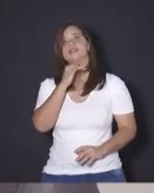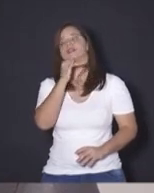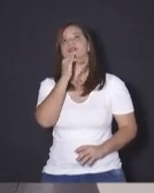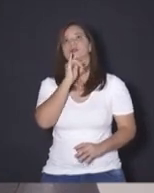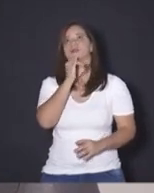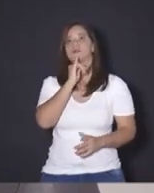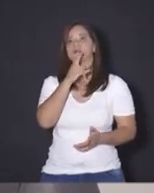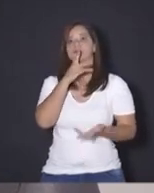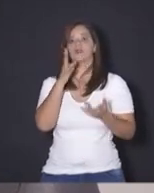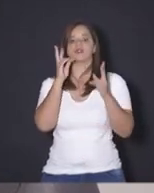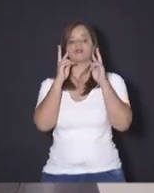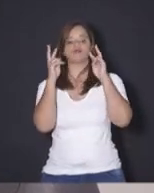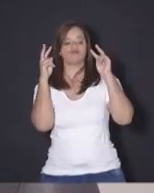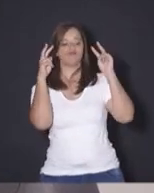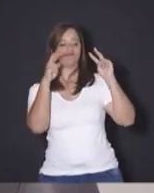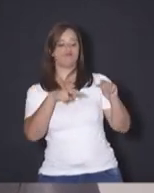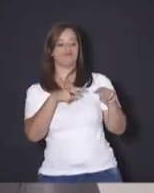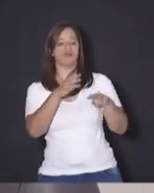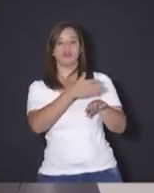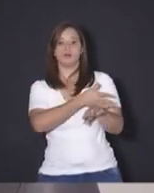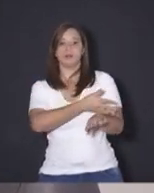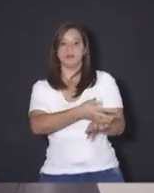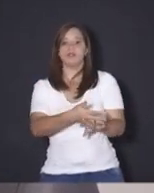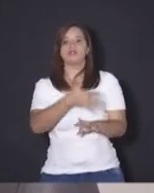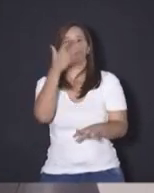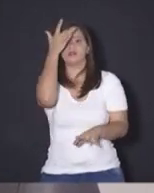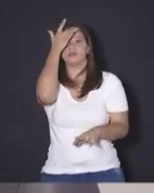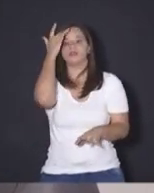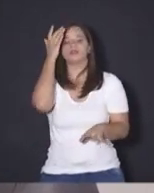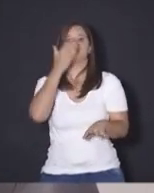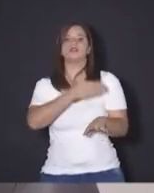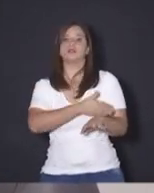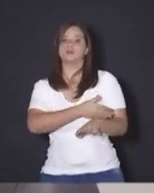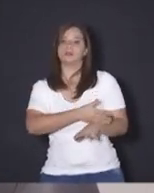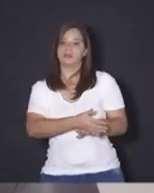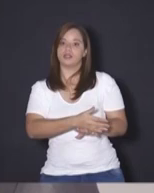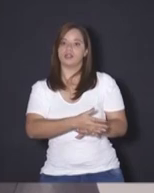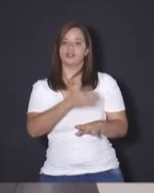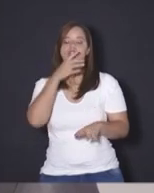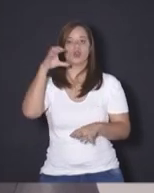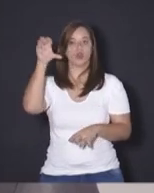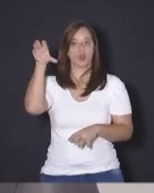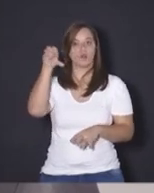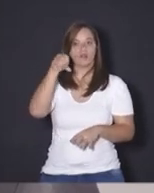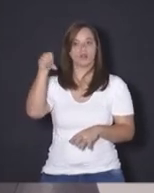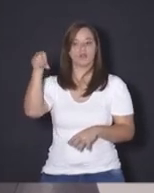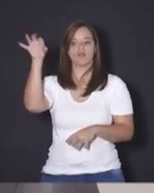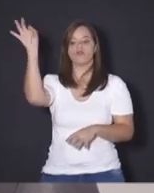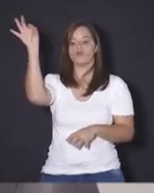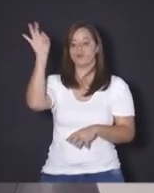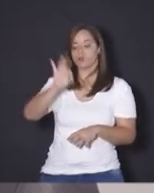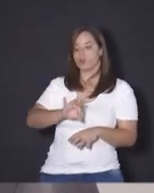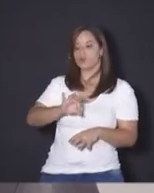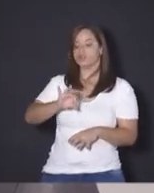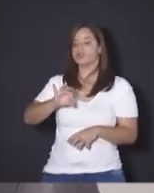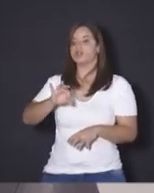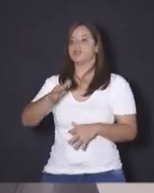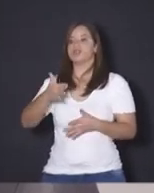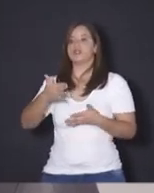vista com como o como branco uma pessoa branca seus 99 por cento de